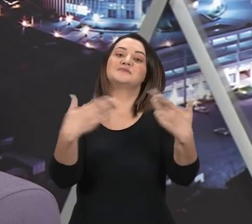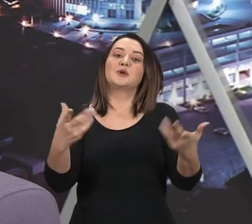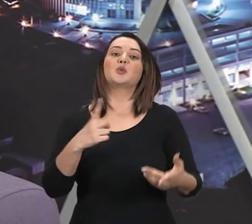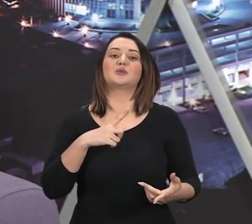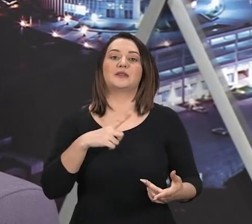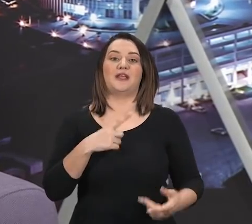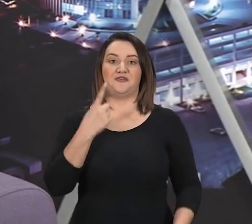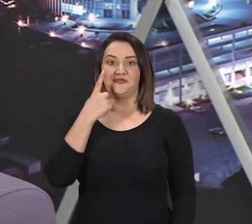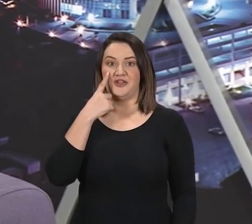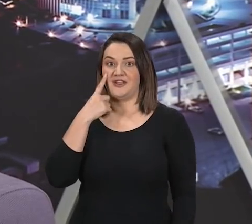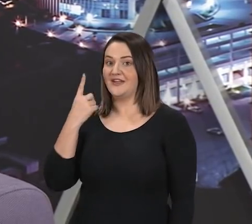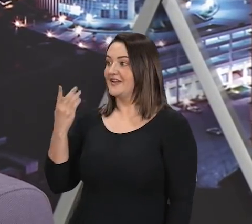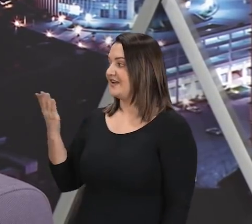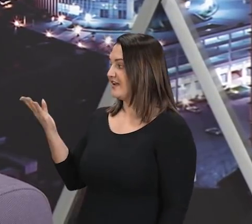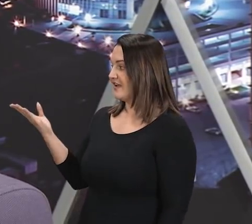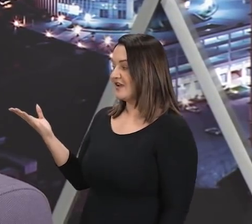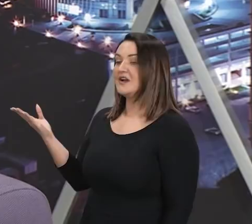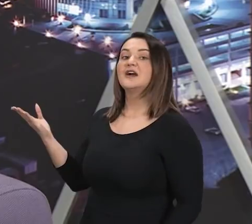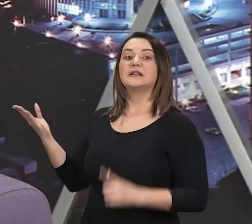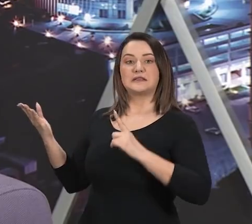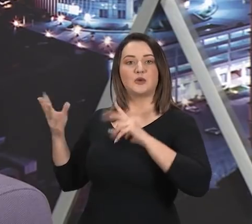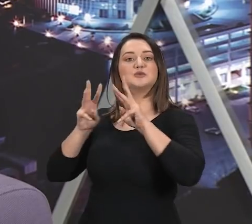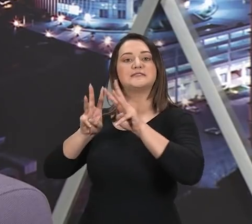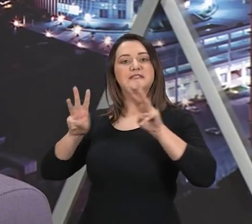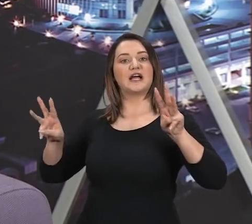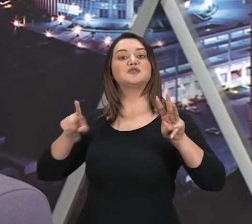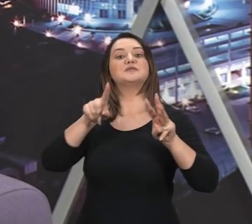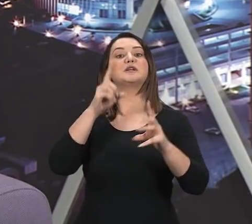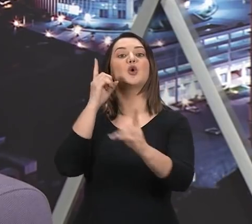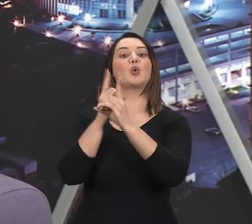Você aceita? Então aqui na sua tela aparece